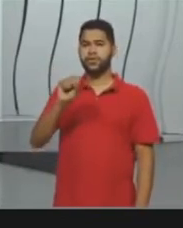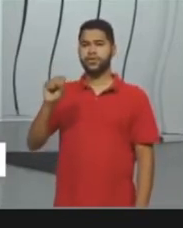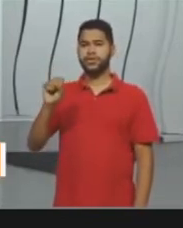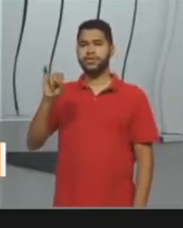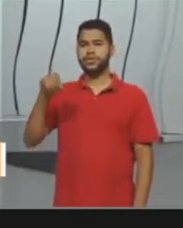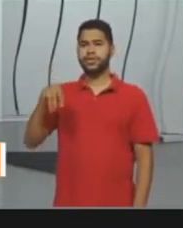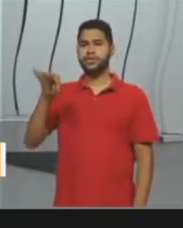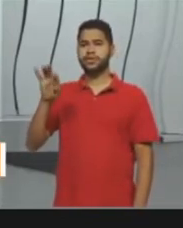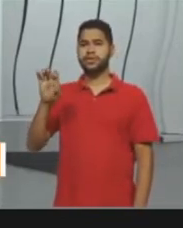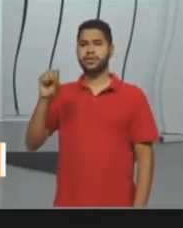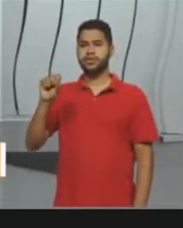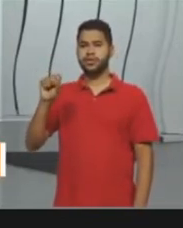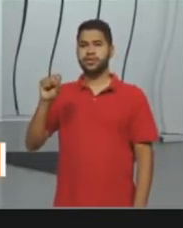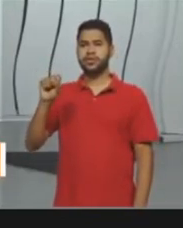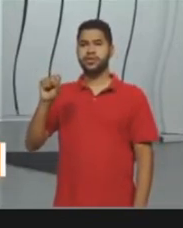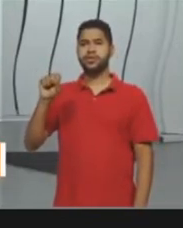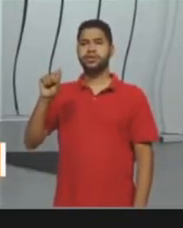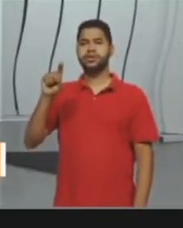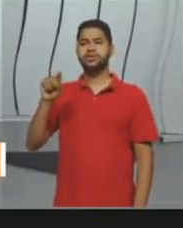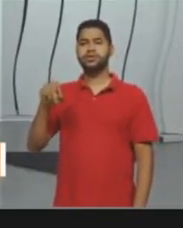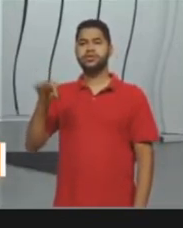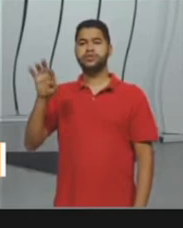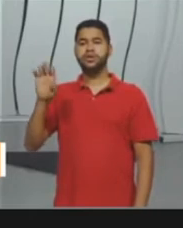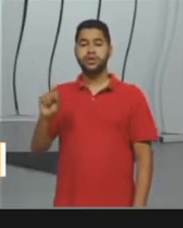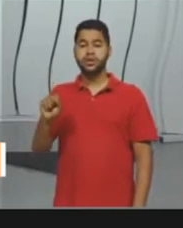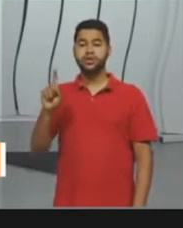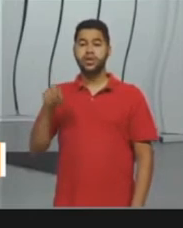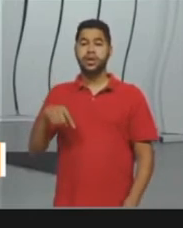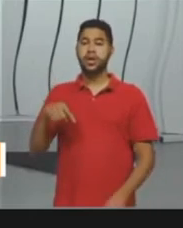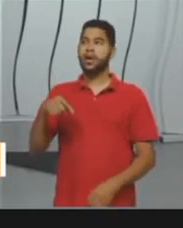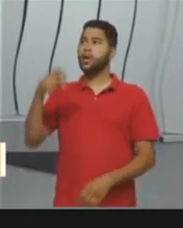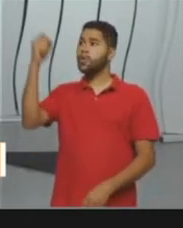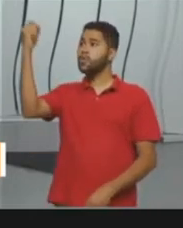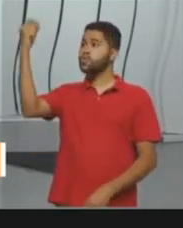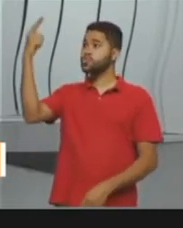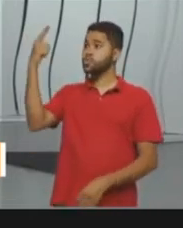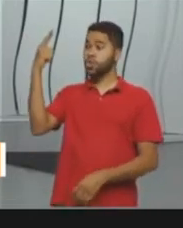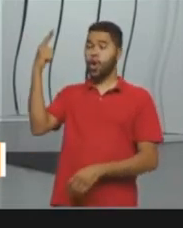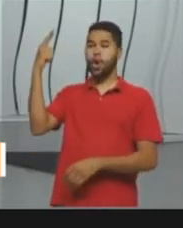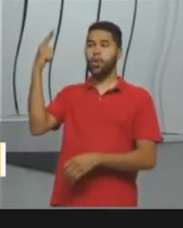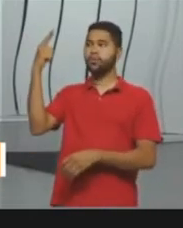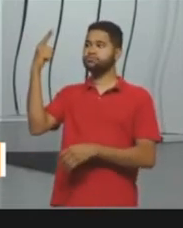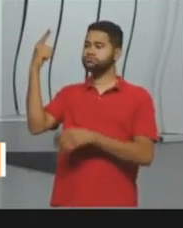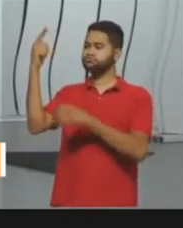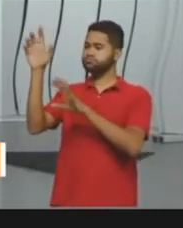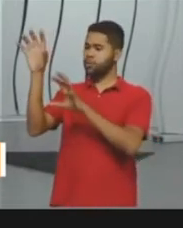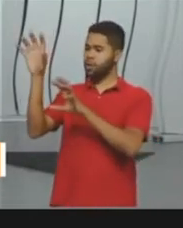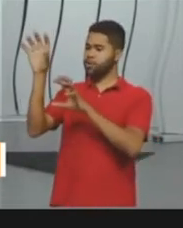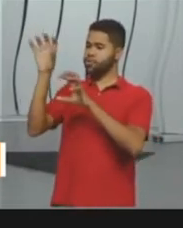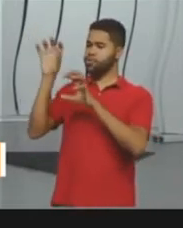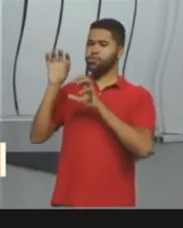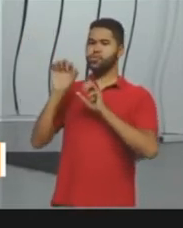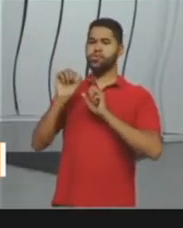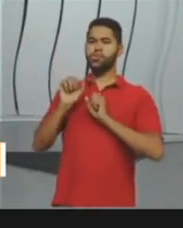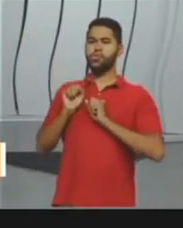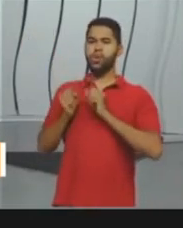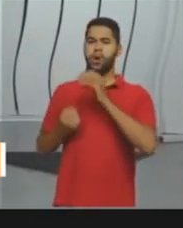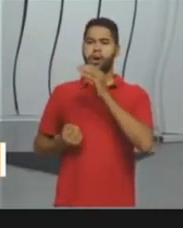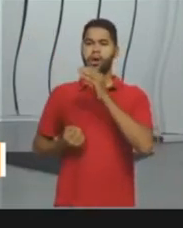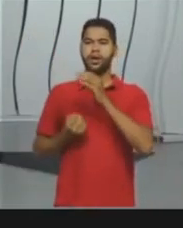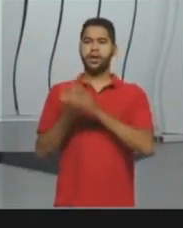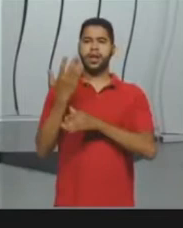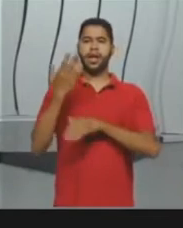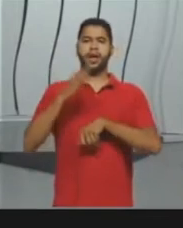energia solar para produzir o próprio alimento a partir de compostos inorgânicos,